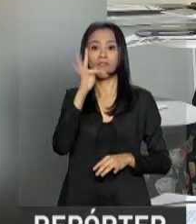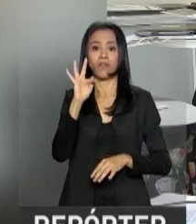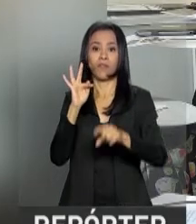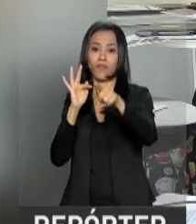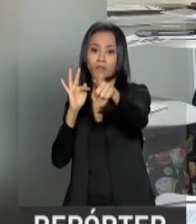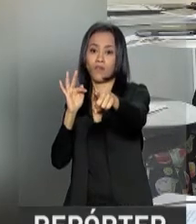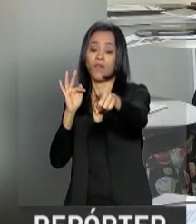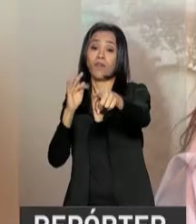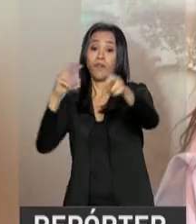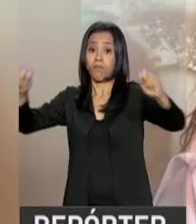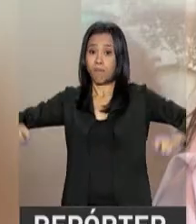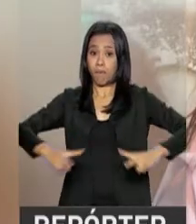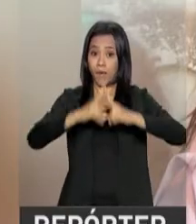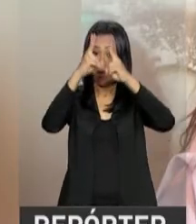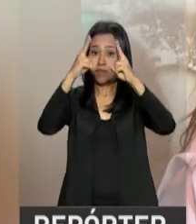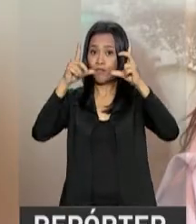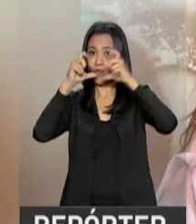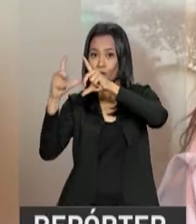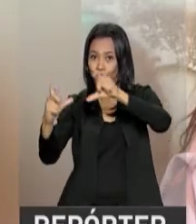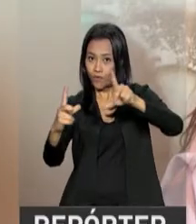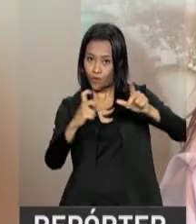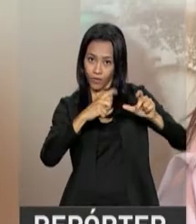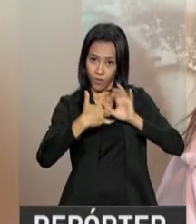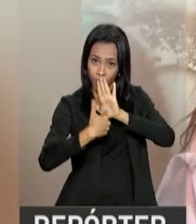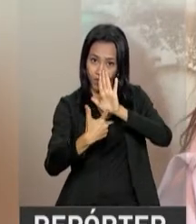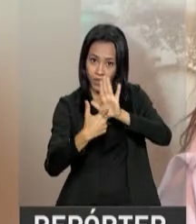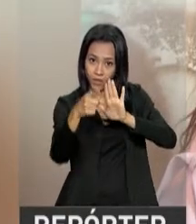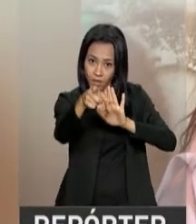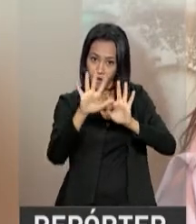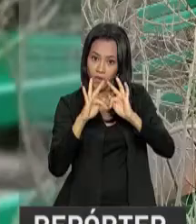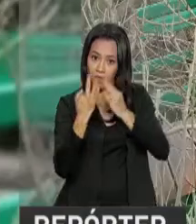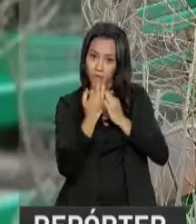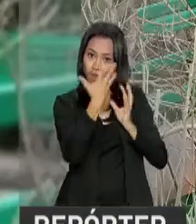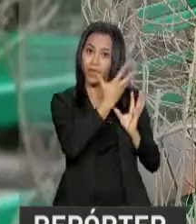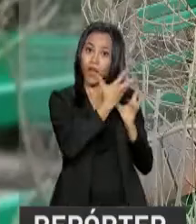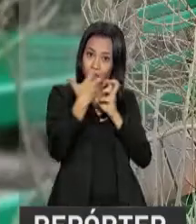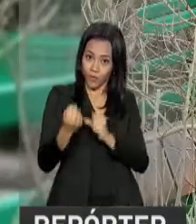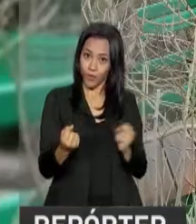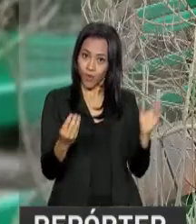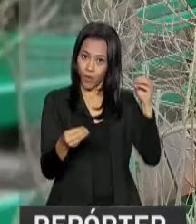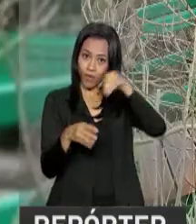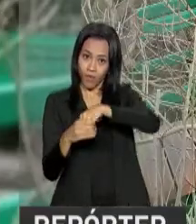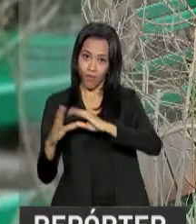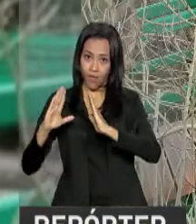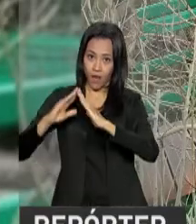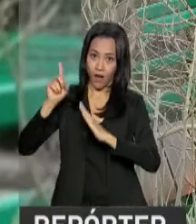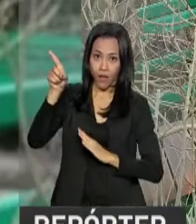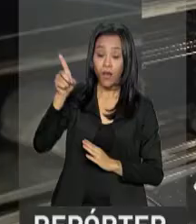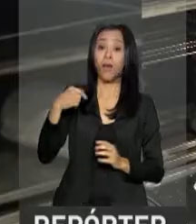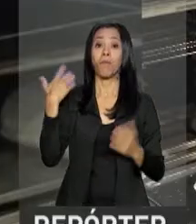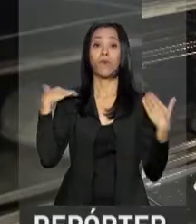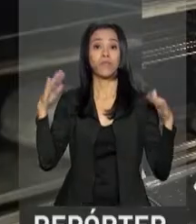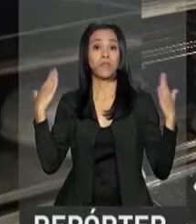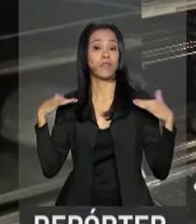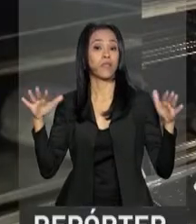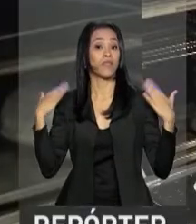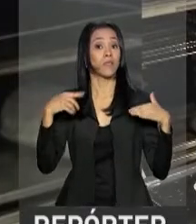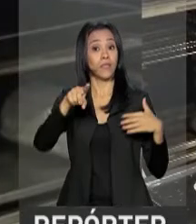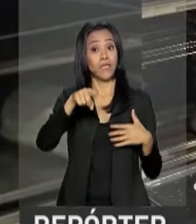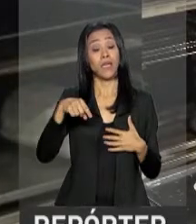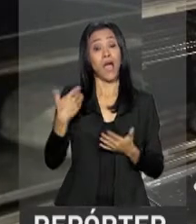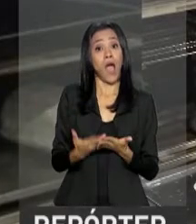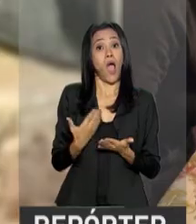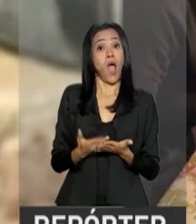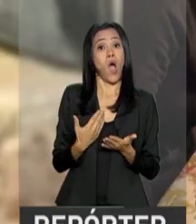recordação do tempo em que ficou no país europeu da família que acolheu da vida na cidade dos passeios e até das aulas de